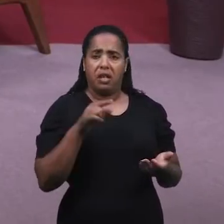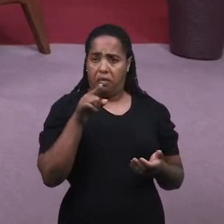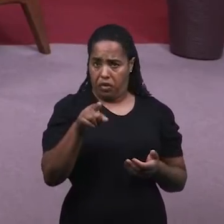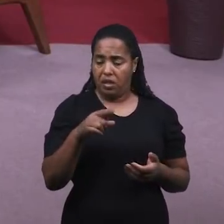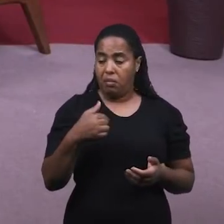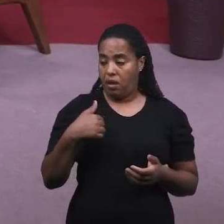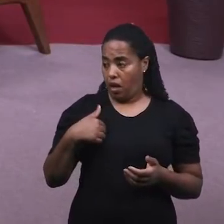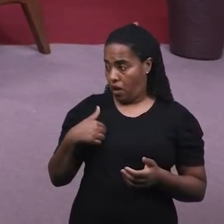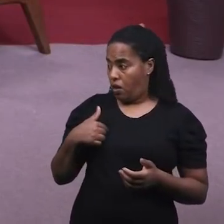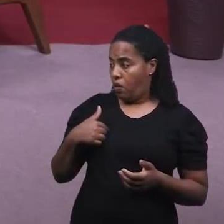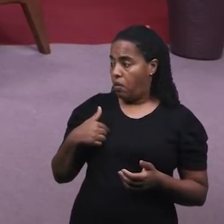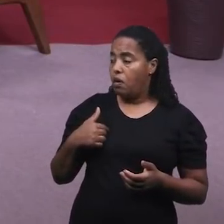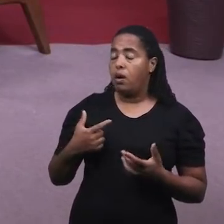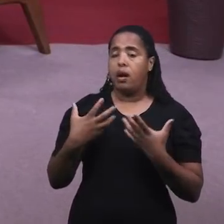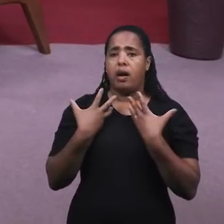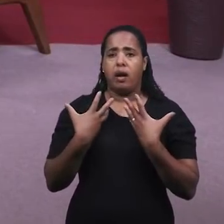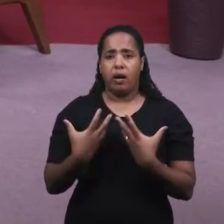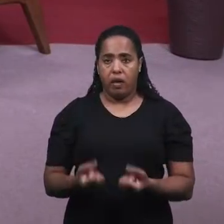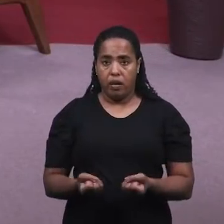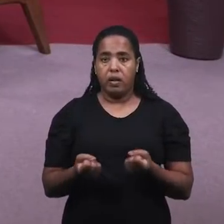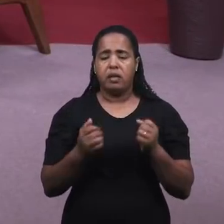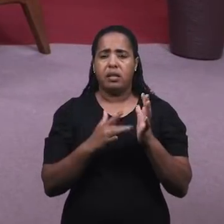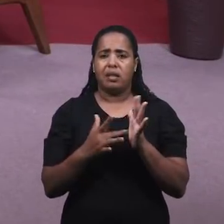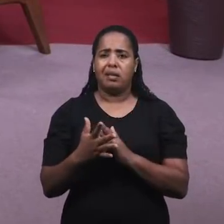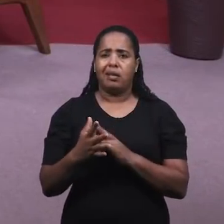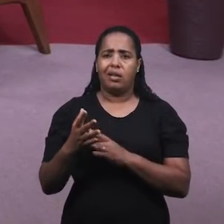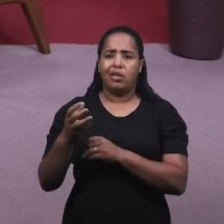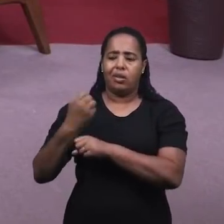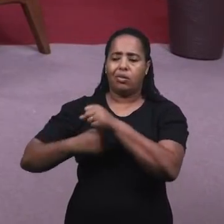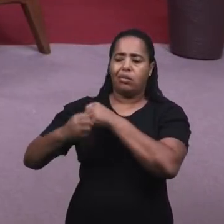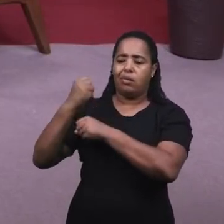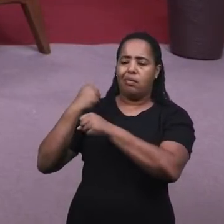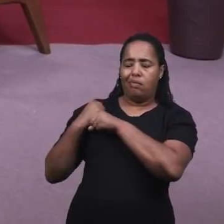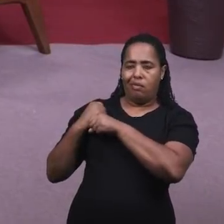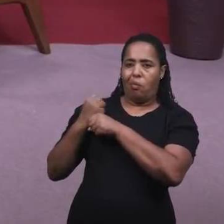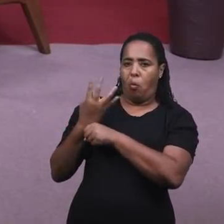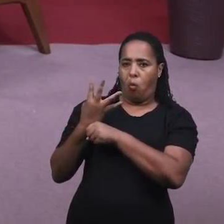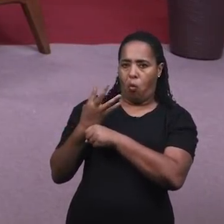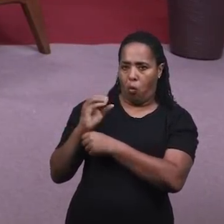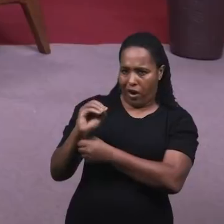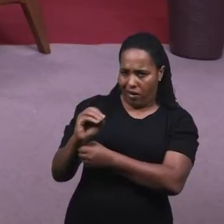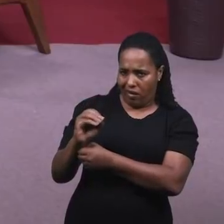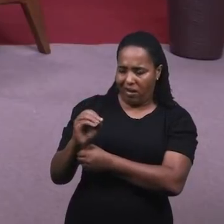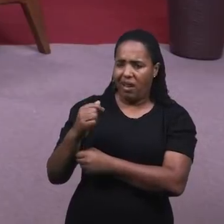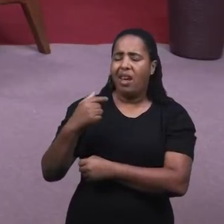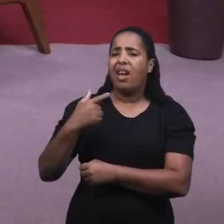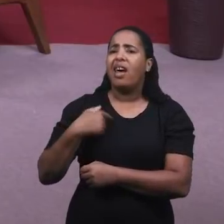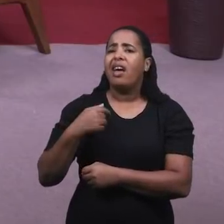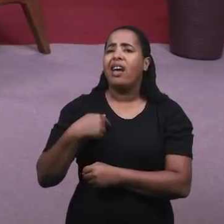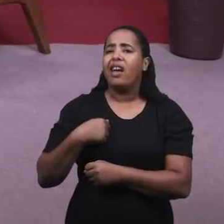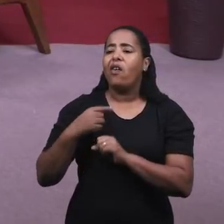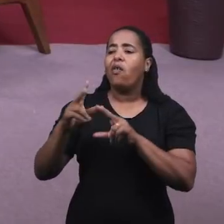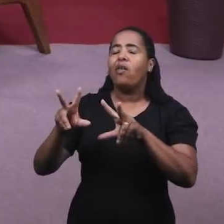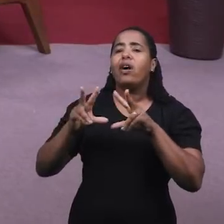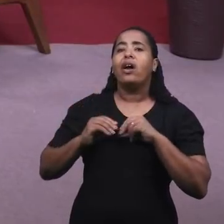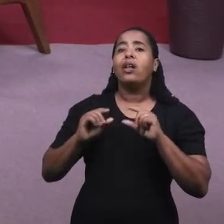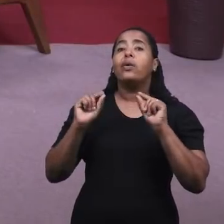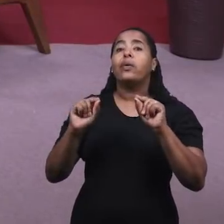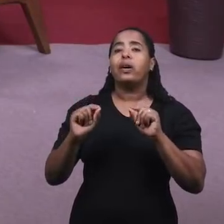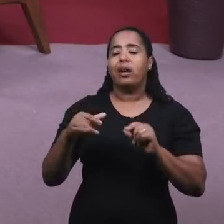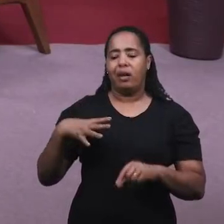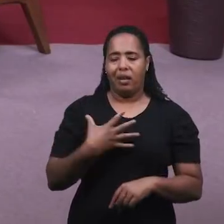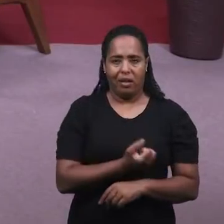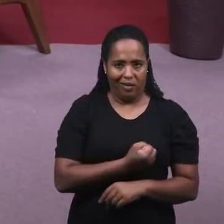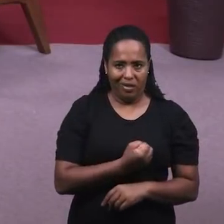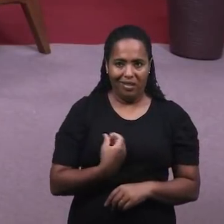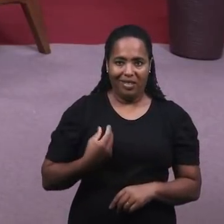eu aceitei Jesus há quase 40 anos. Eu vou receber o quê? A salvação, a vida eterna, em nome